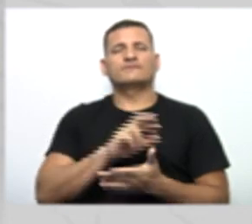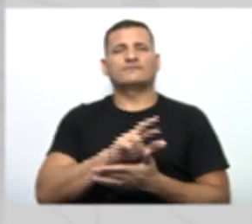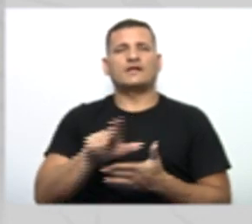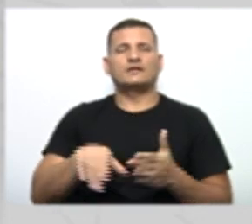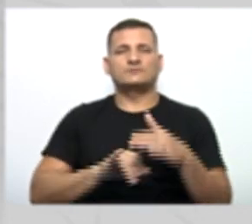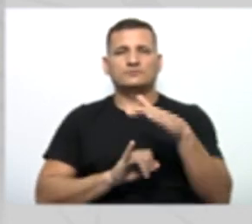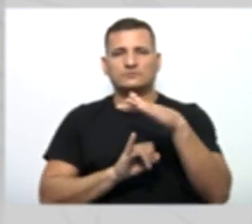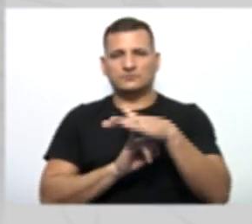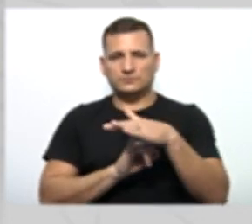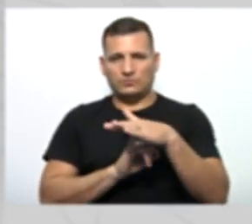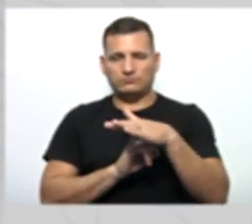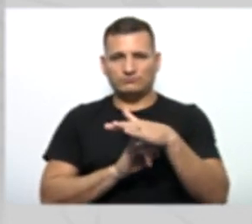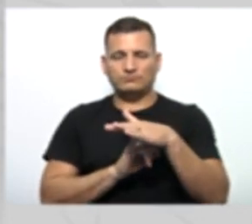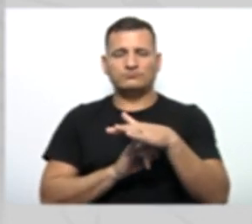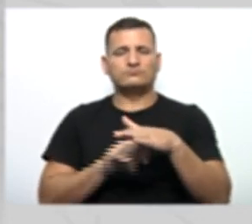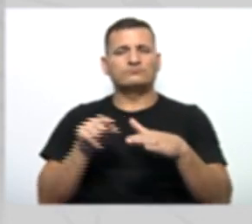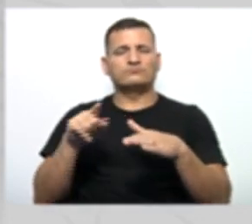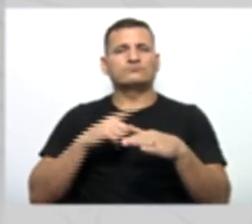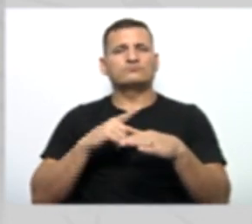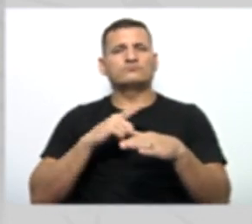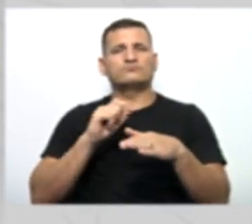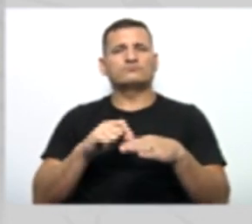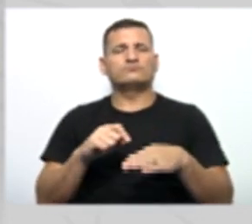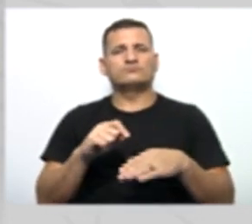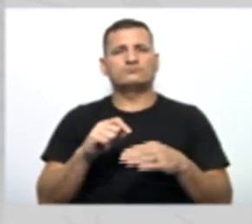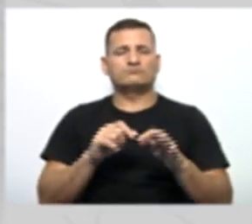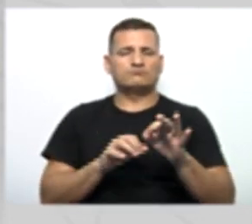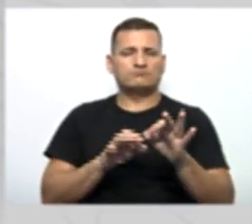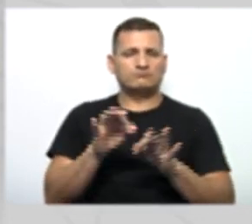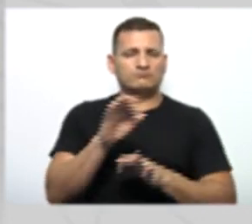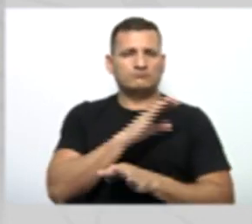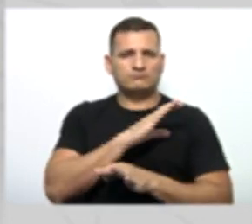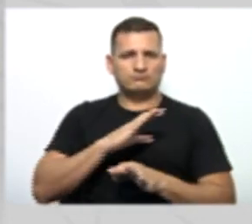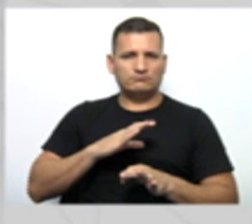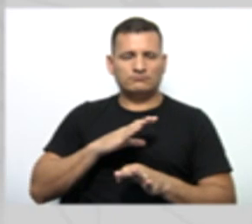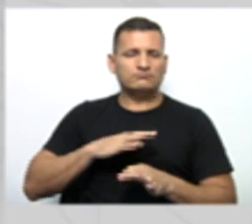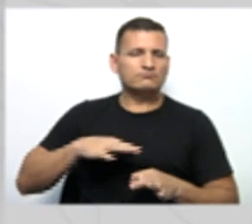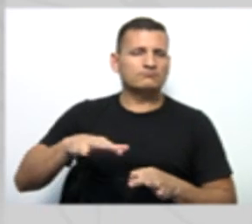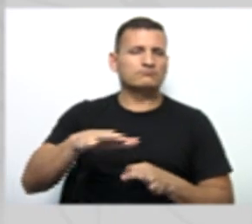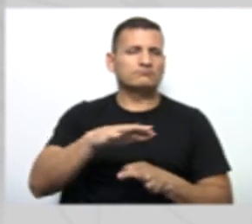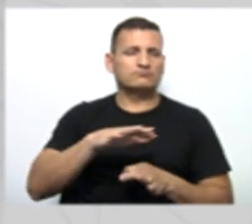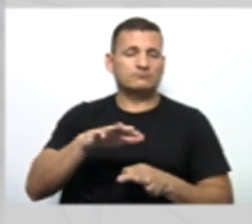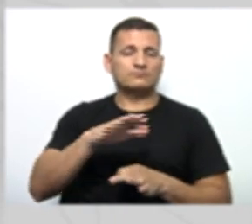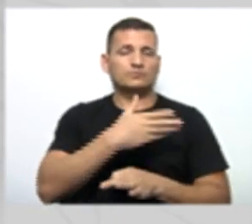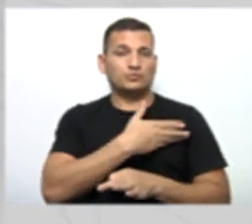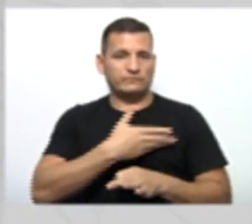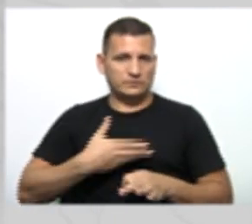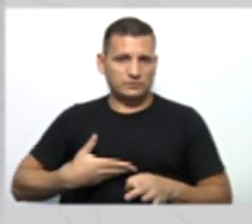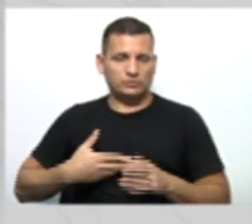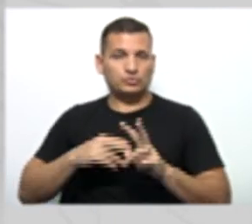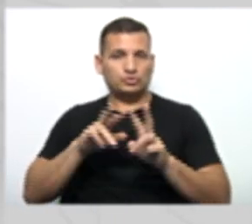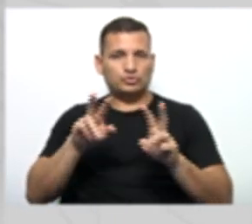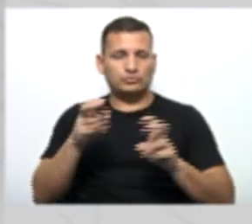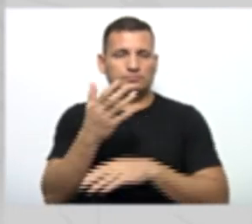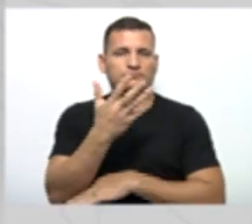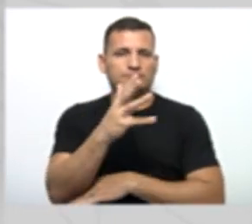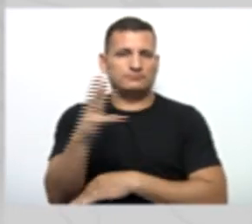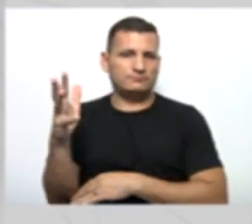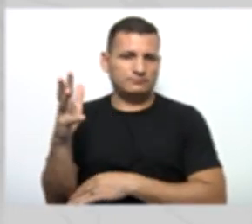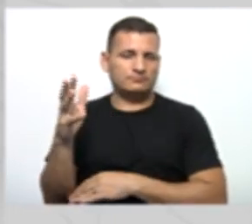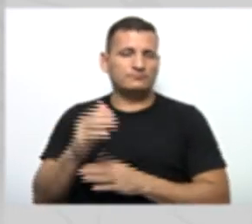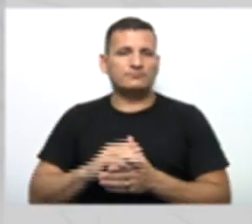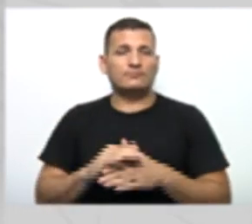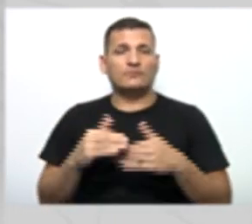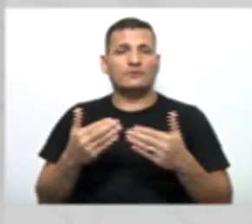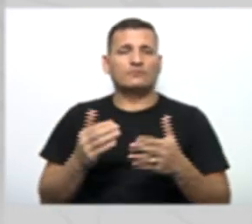buscam coordenar a ação dos setores públicos sobre o meio ambiente. Então, para que todos os setores